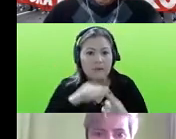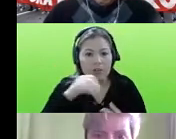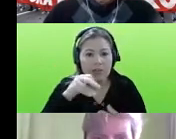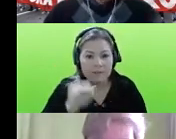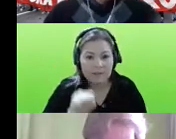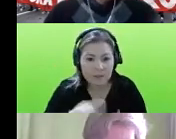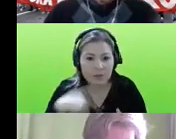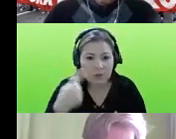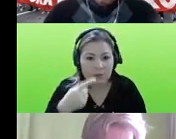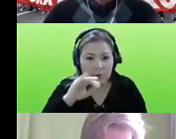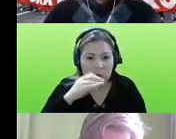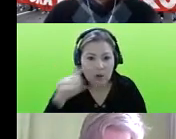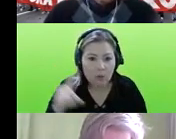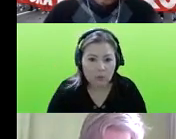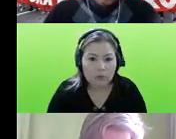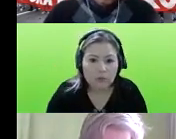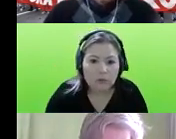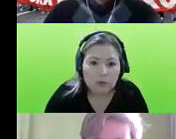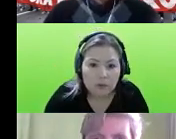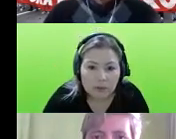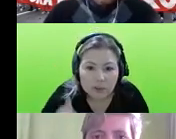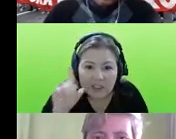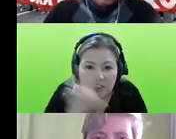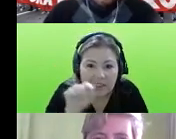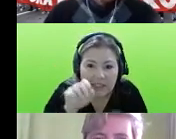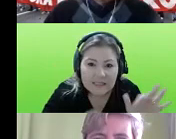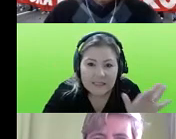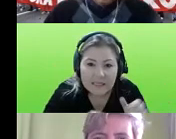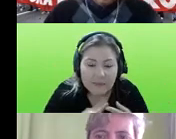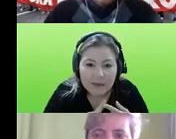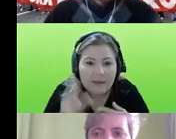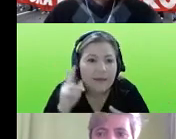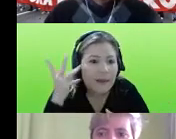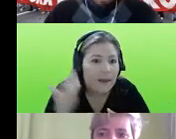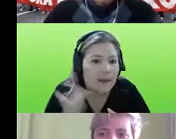depois o João, dia 10 de setembro, Kelly,